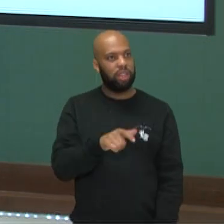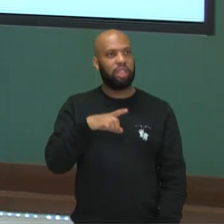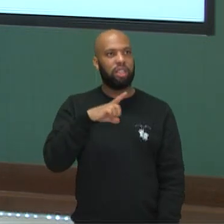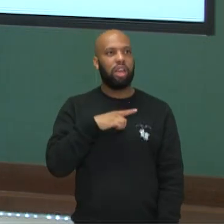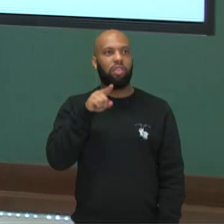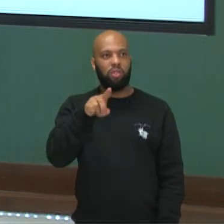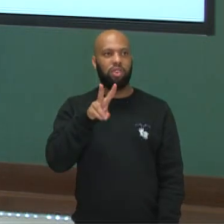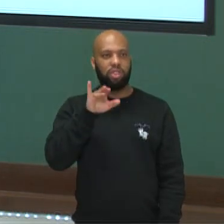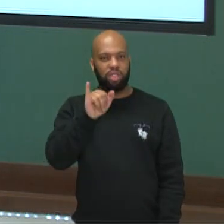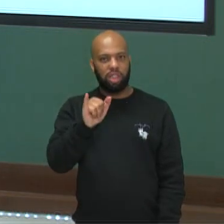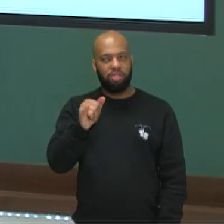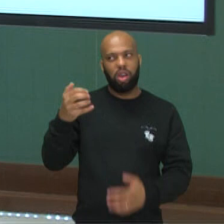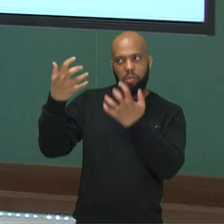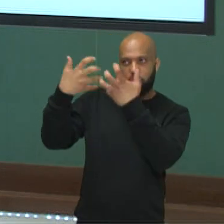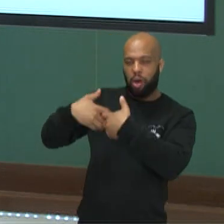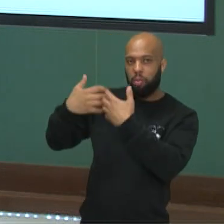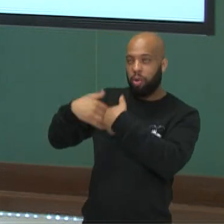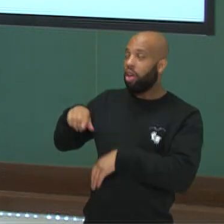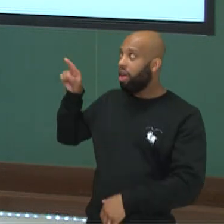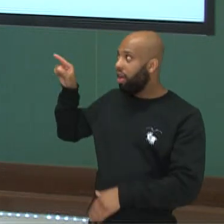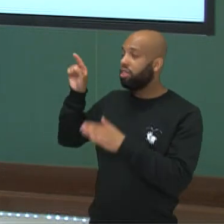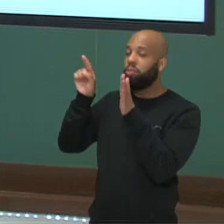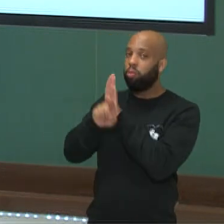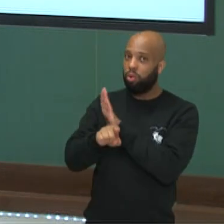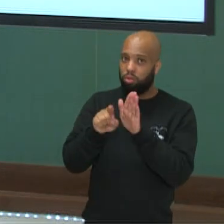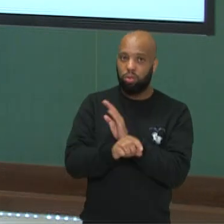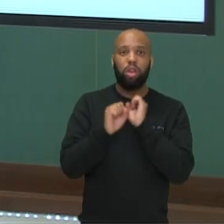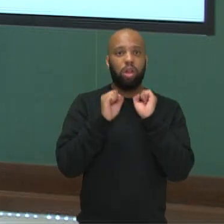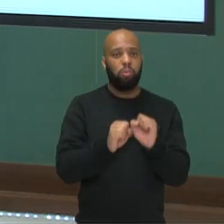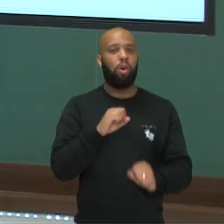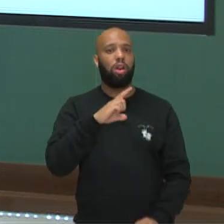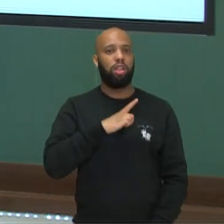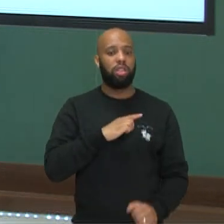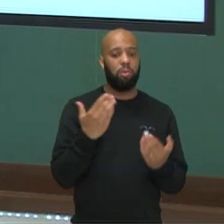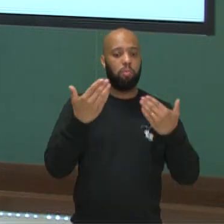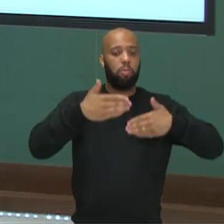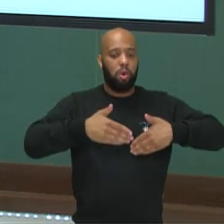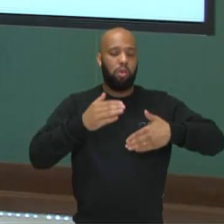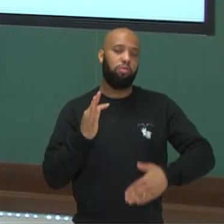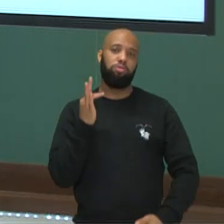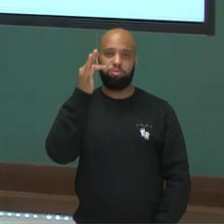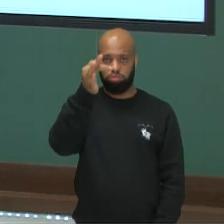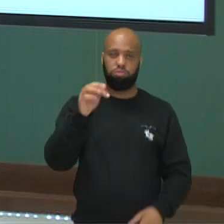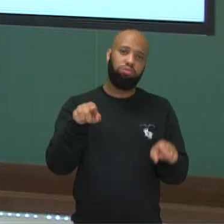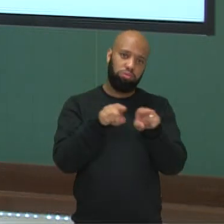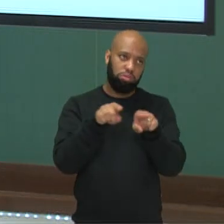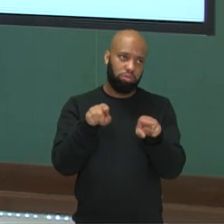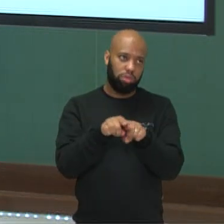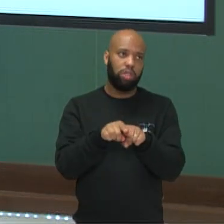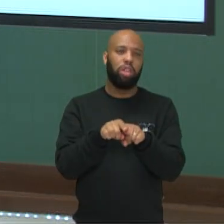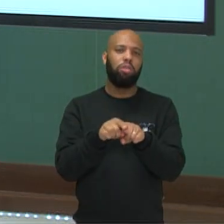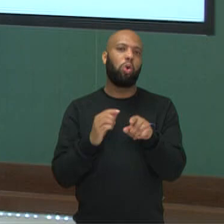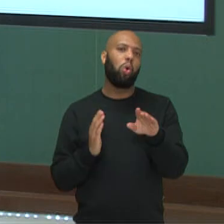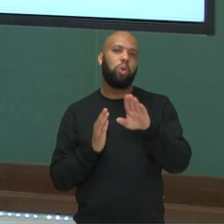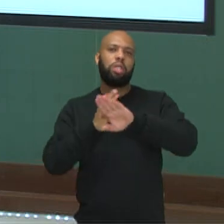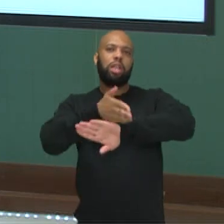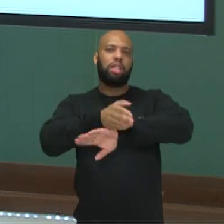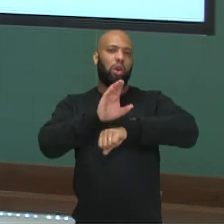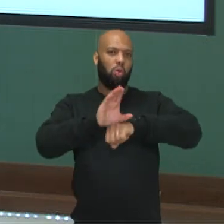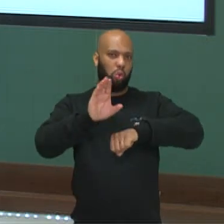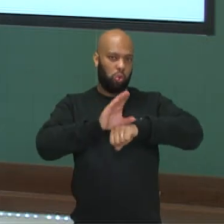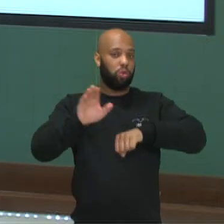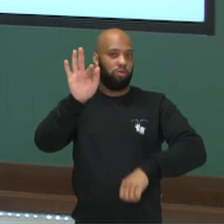você refletir, uma questão que pode estar muito presente nas provas que você fará para acessar o seu curso